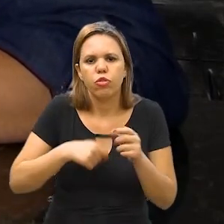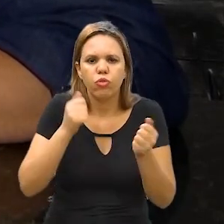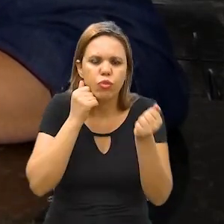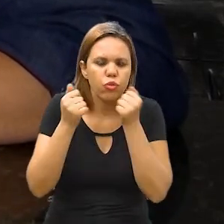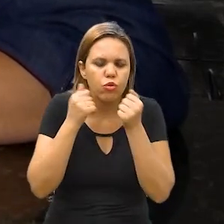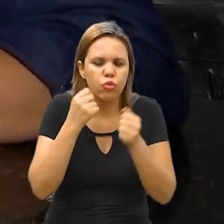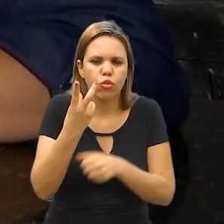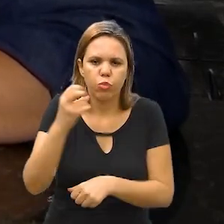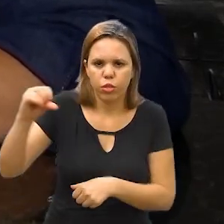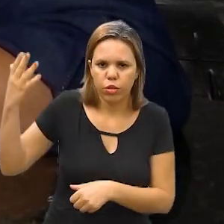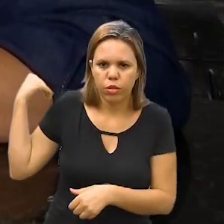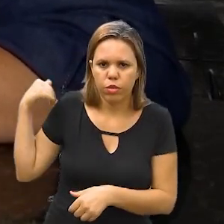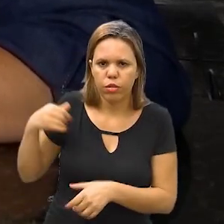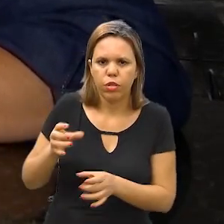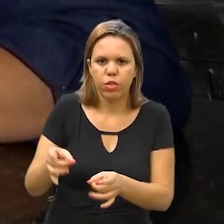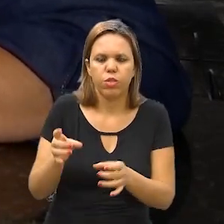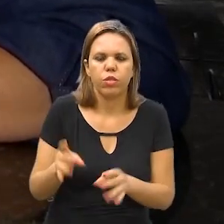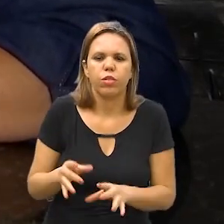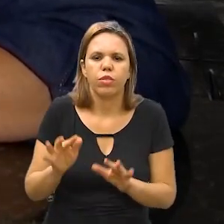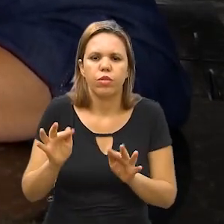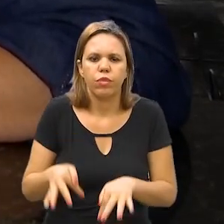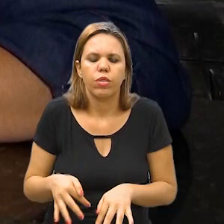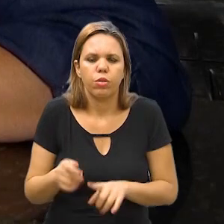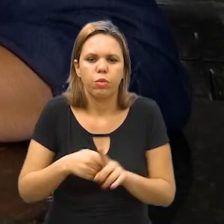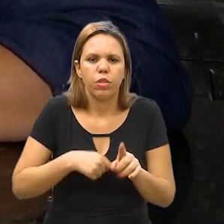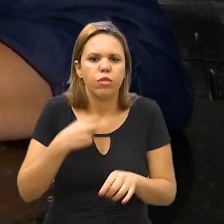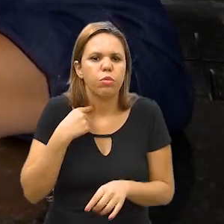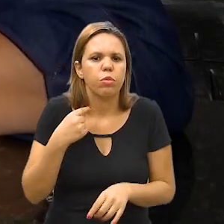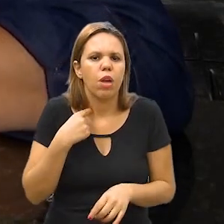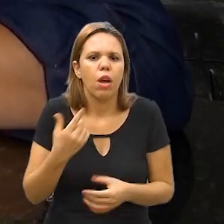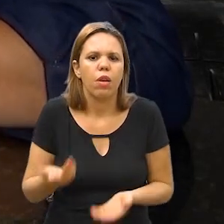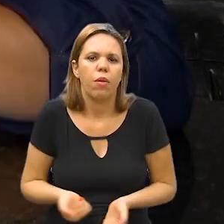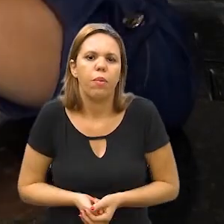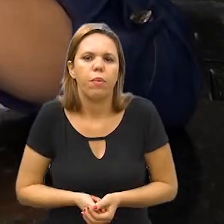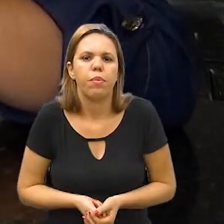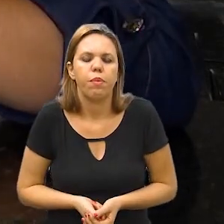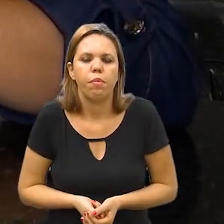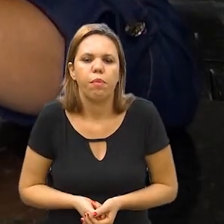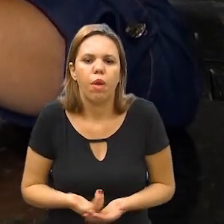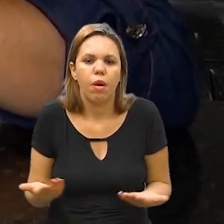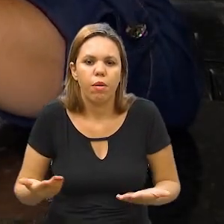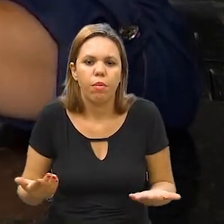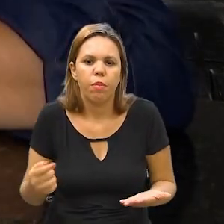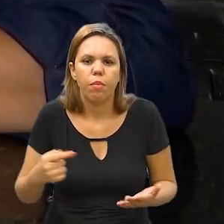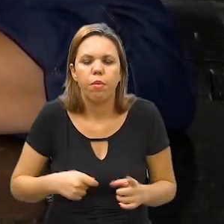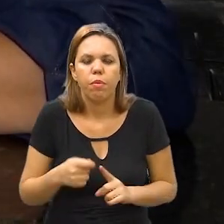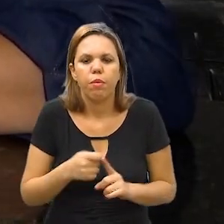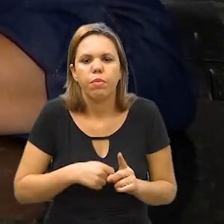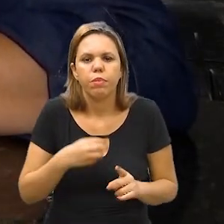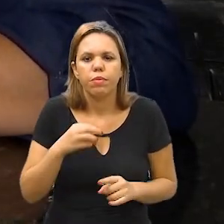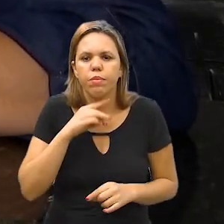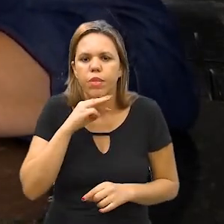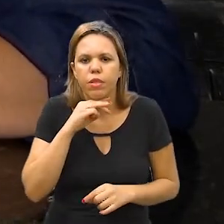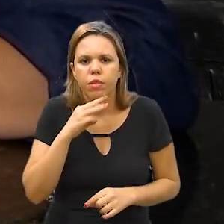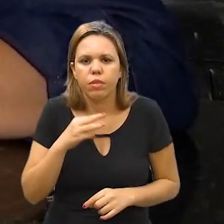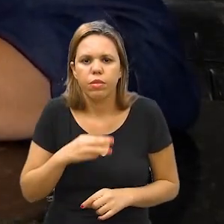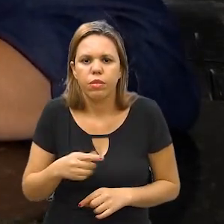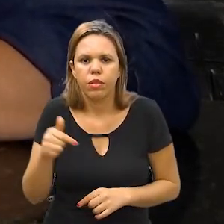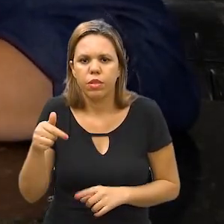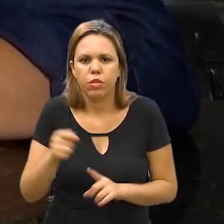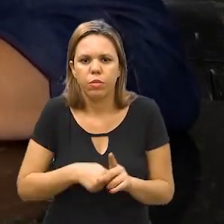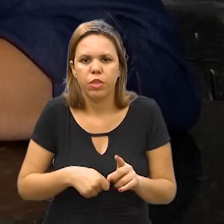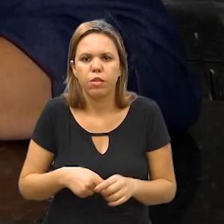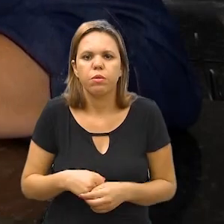2019, comecei a vender marmita no final de maio, né? E então agora a gente está em março, já vai fazer acho que uns